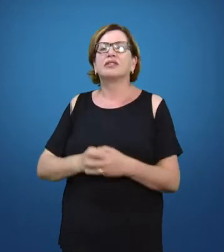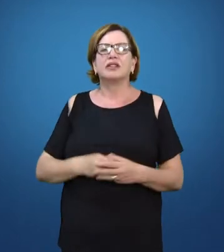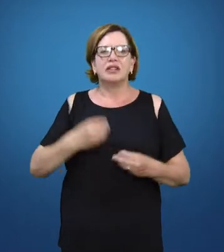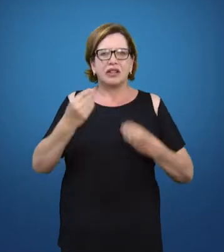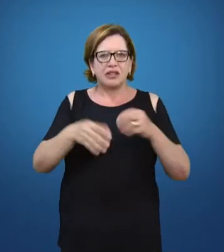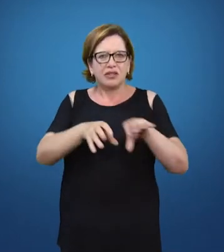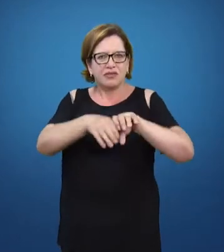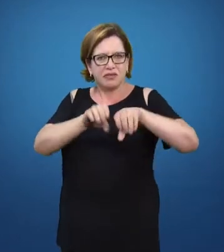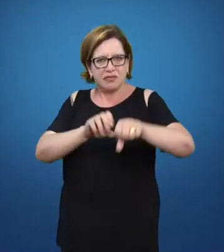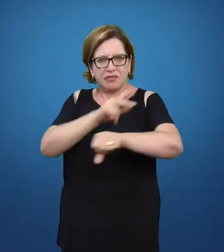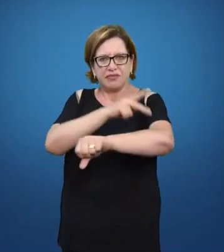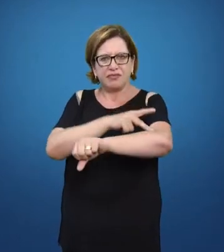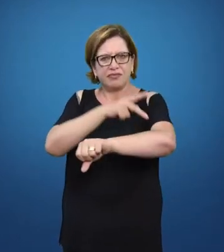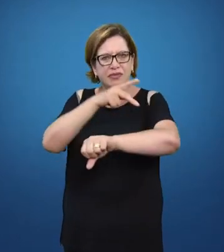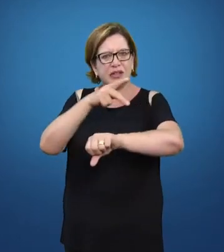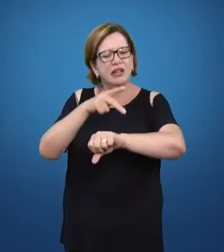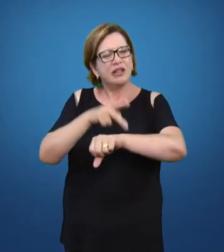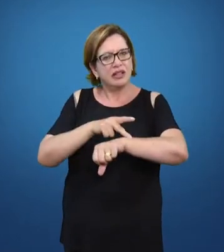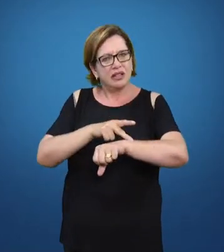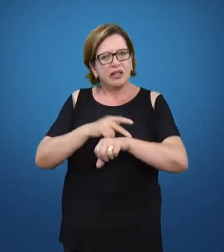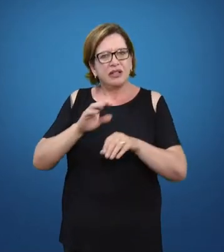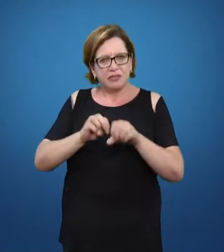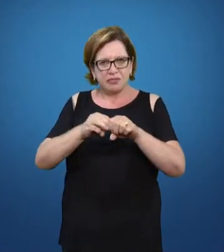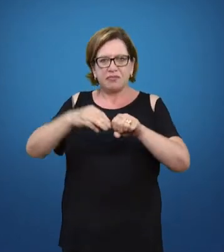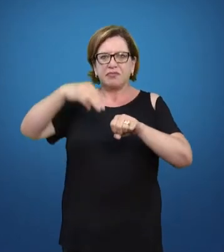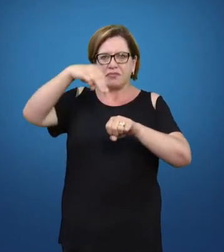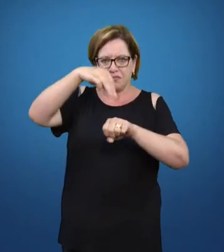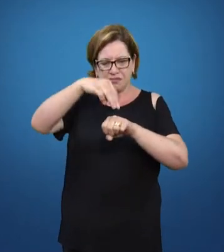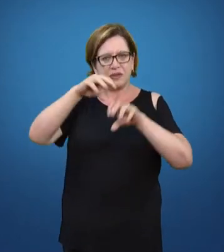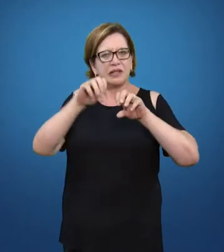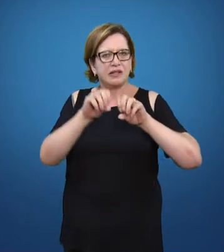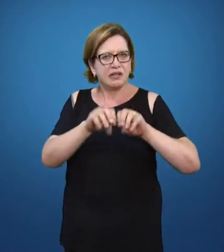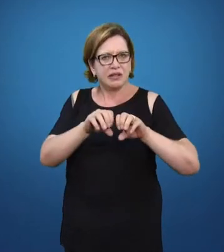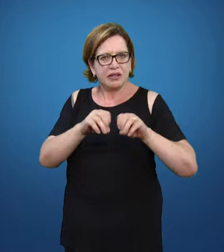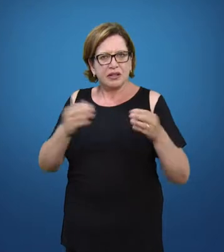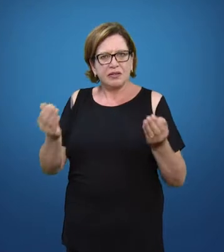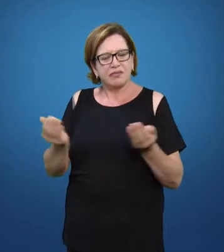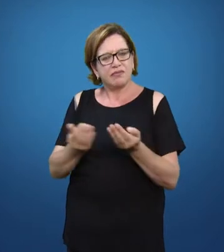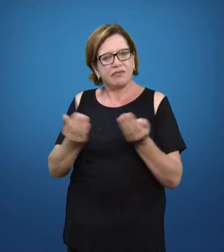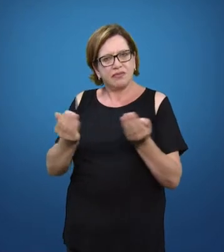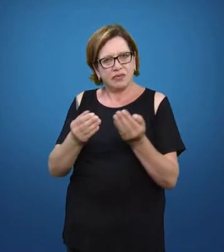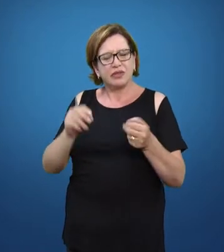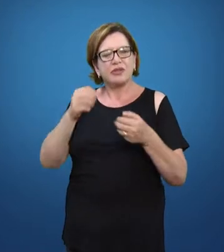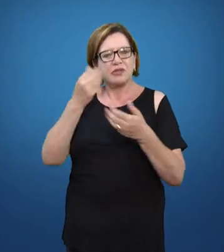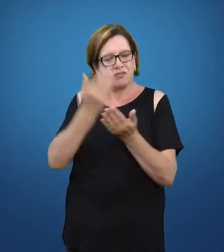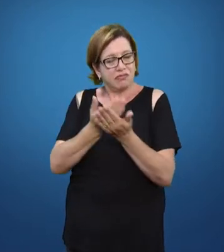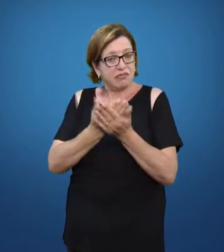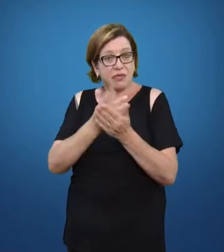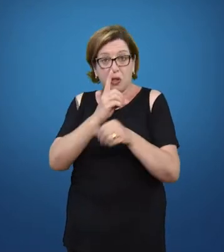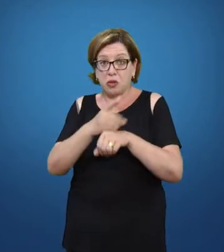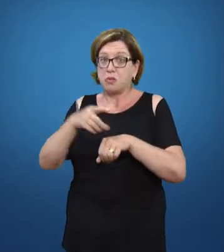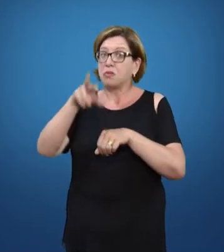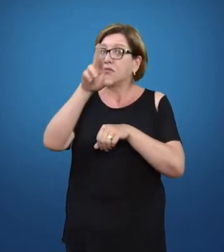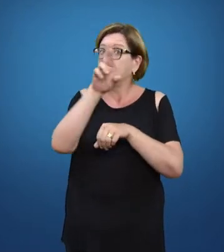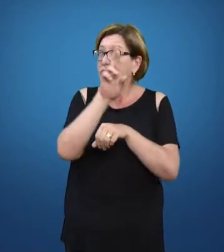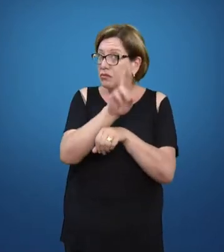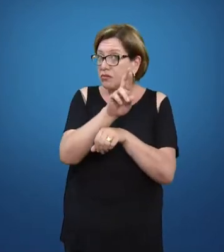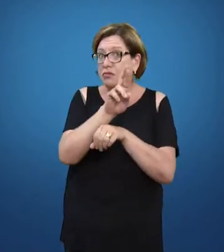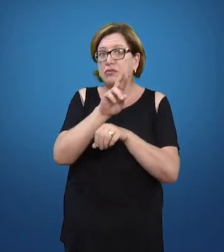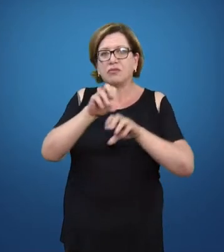sou formada em pedagogia e sou mestre em educação atualmente estou fazendo doutorado em educação